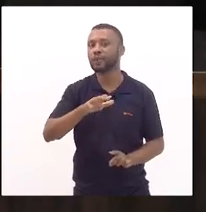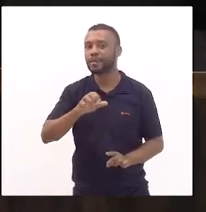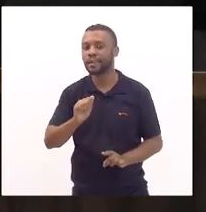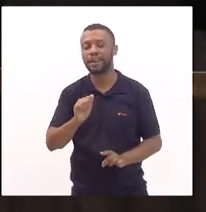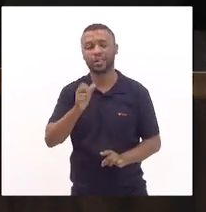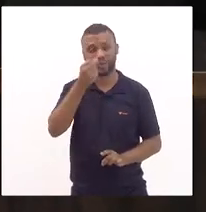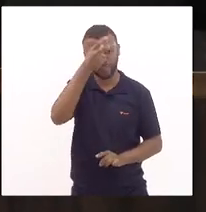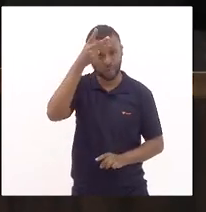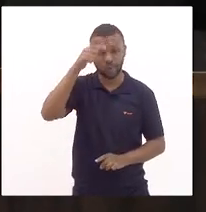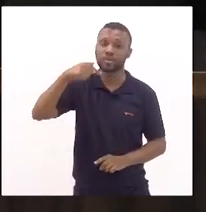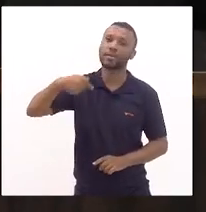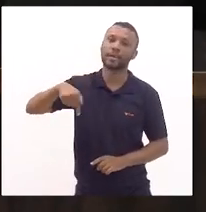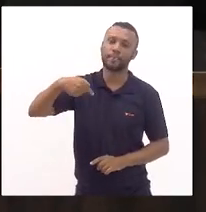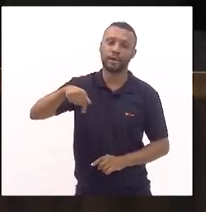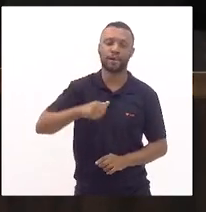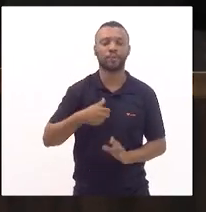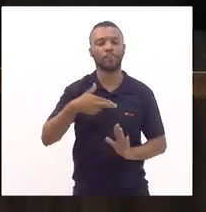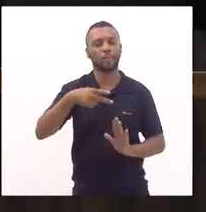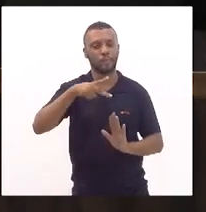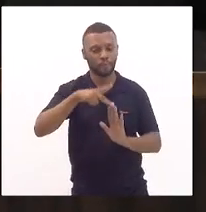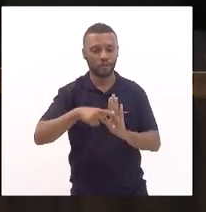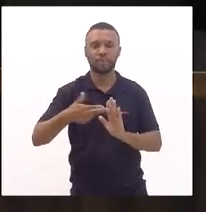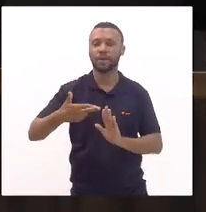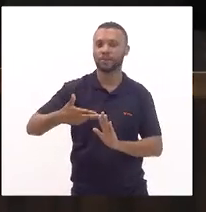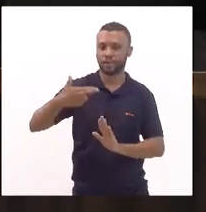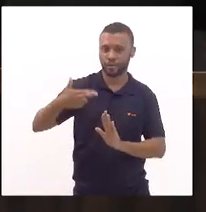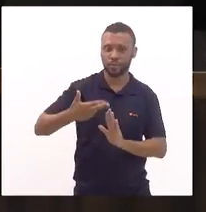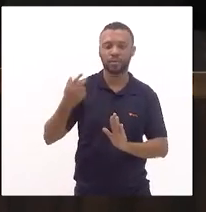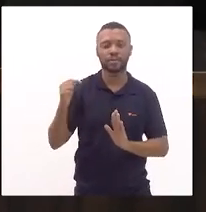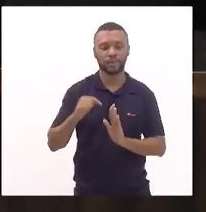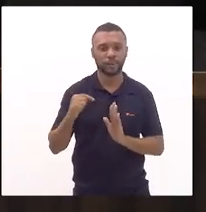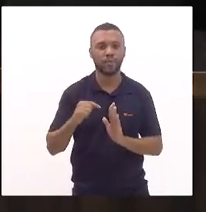Queimados. Projeto de resolução...